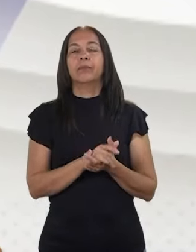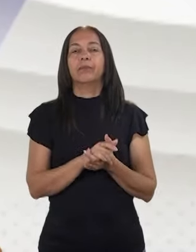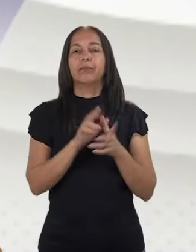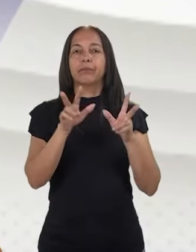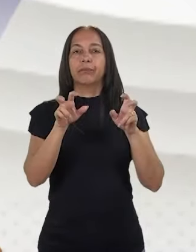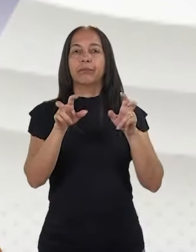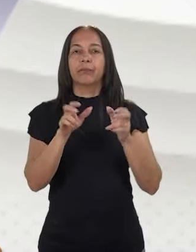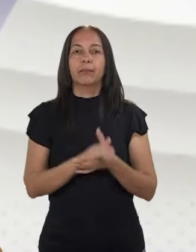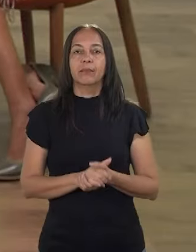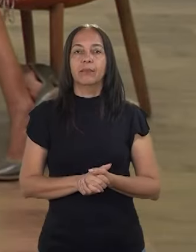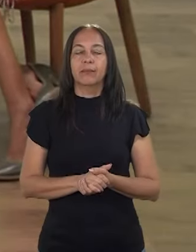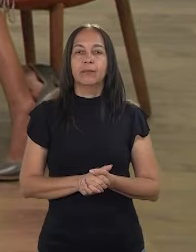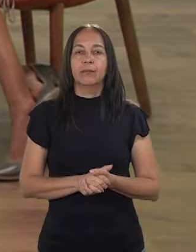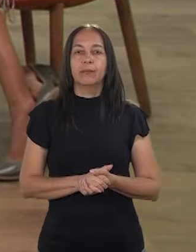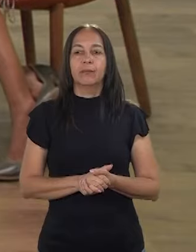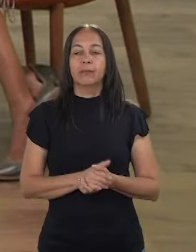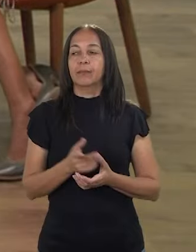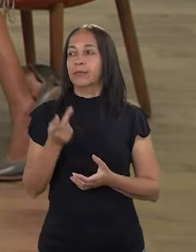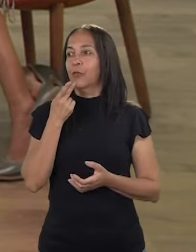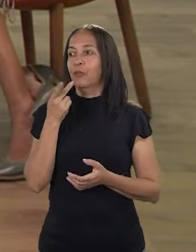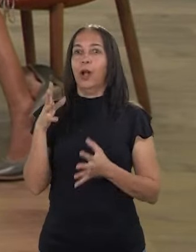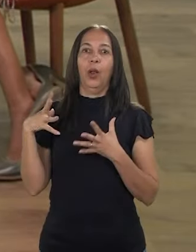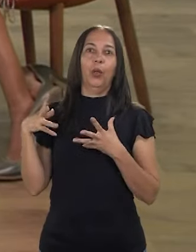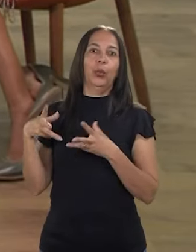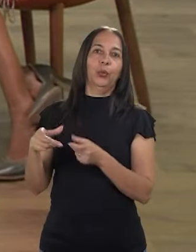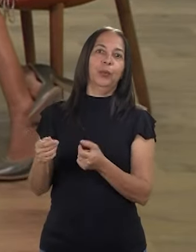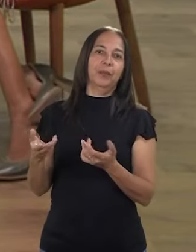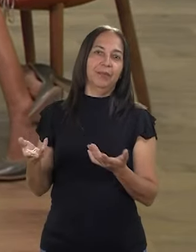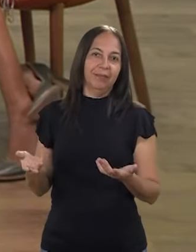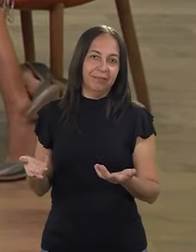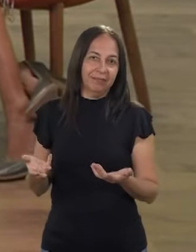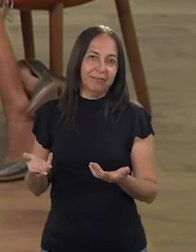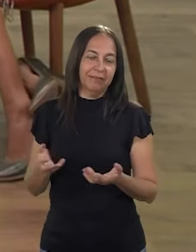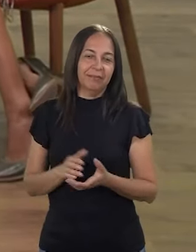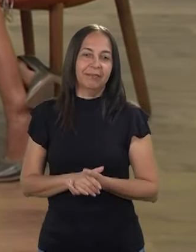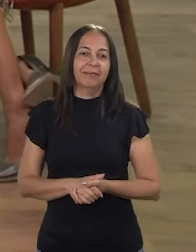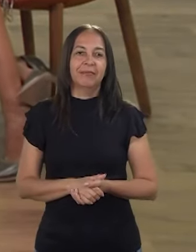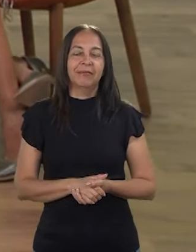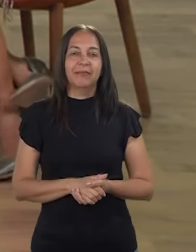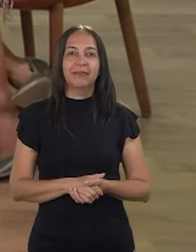profiling E por aí vai ela acabou com todas as minhas sugestões